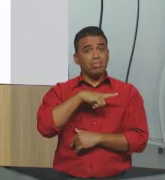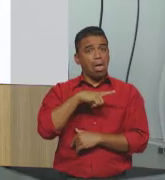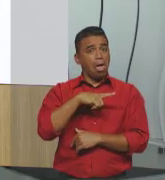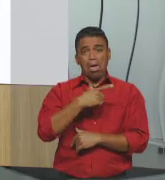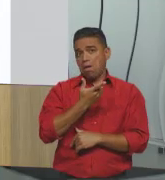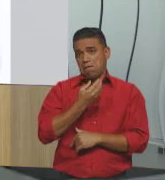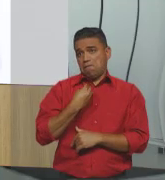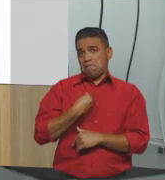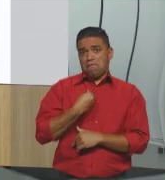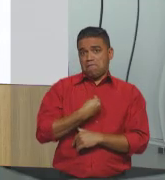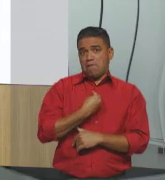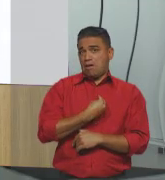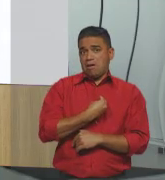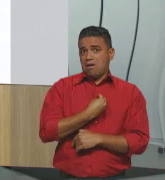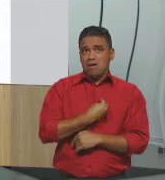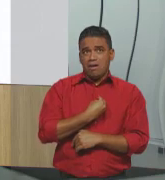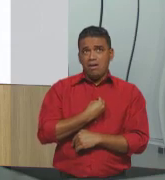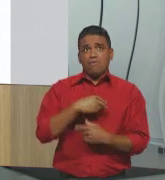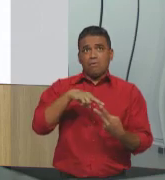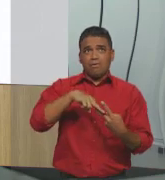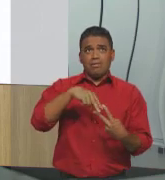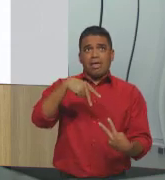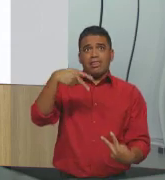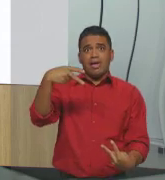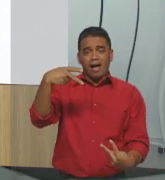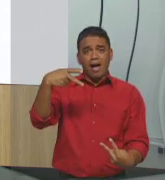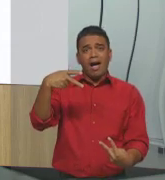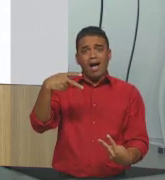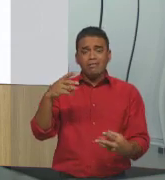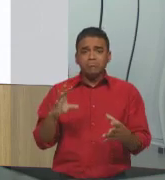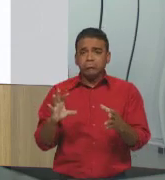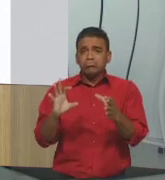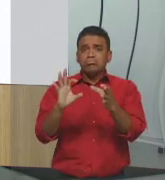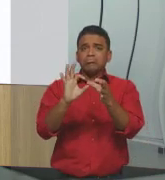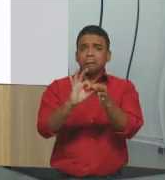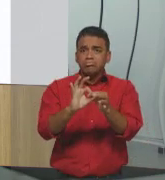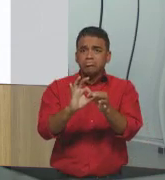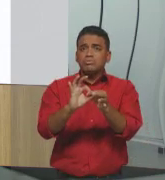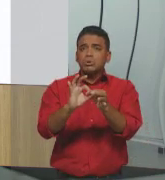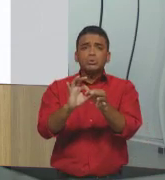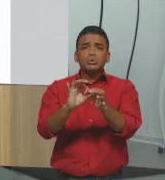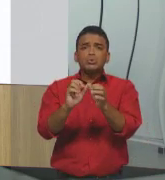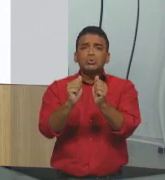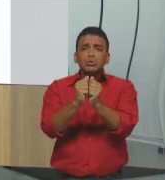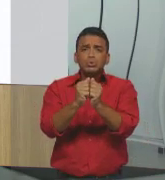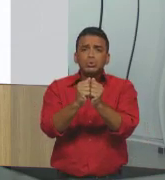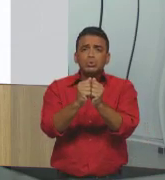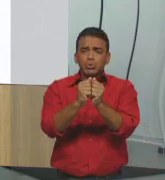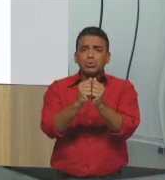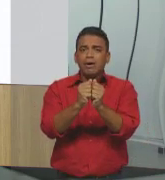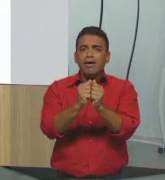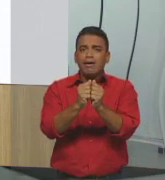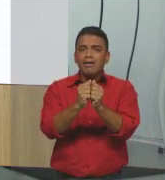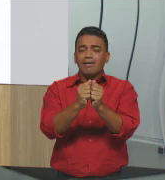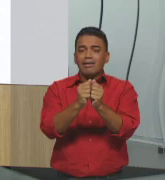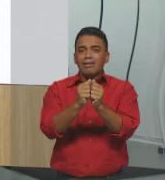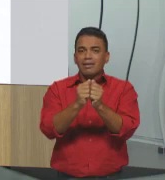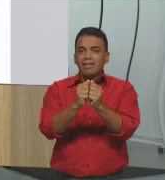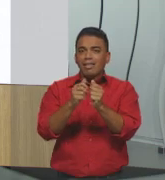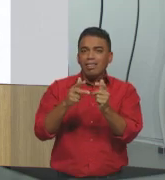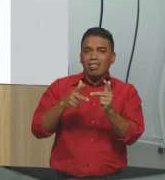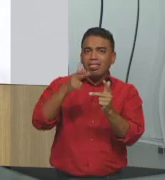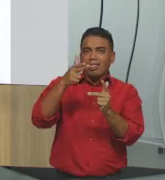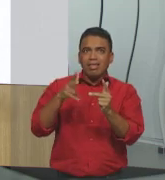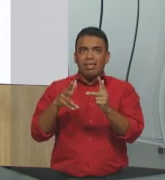ter fragmentos de DNA incorporados ao seu DNA, e esses fragmentos, eles são